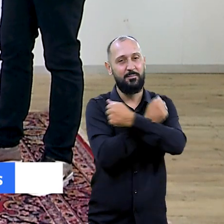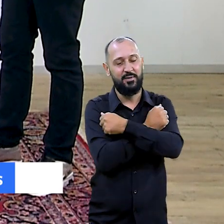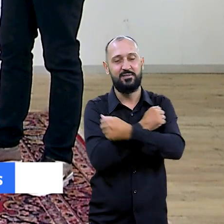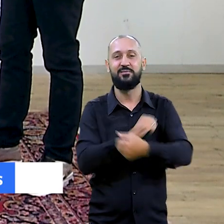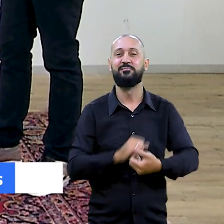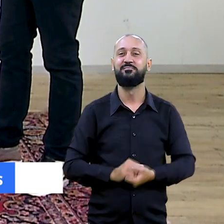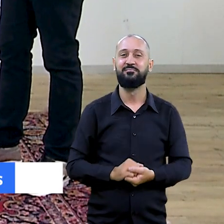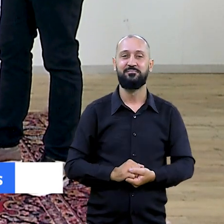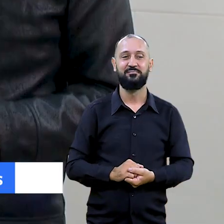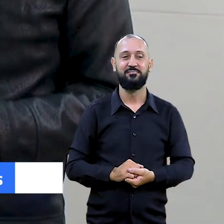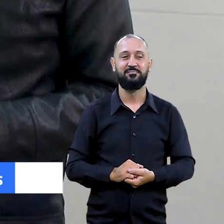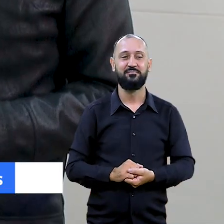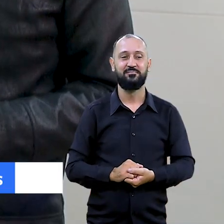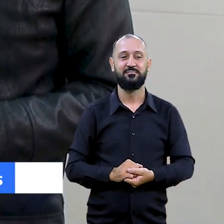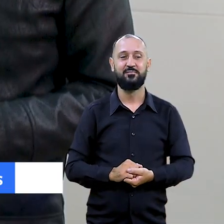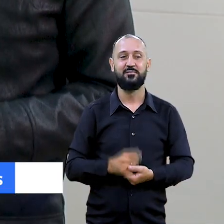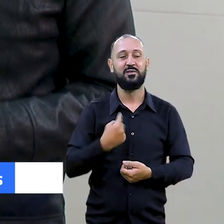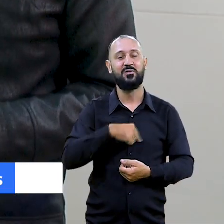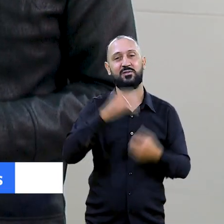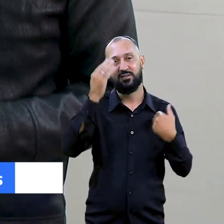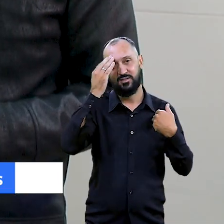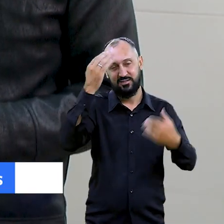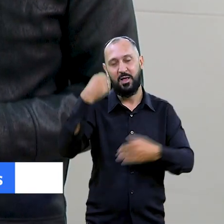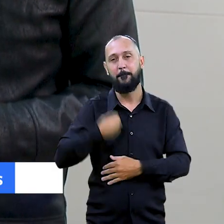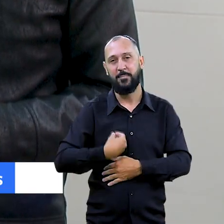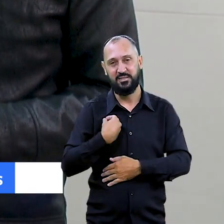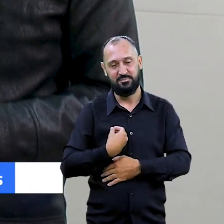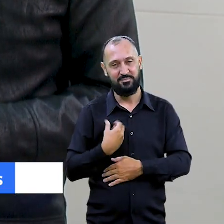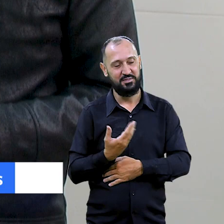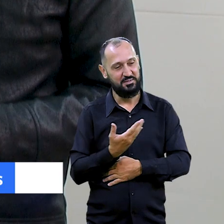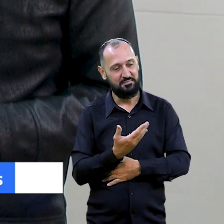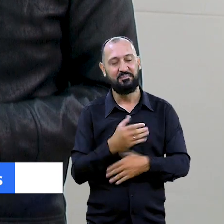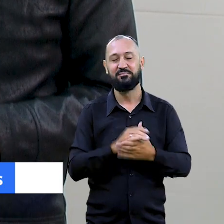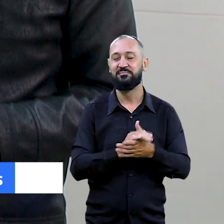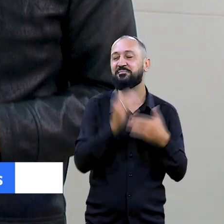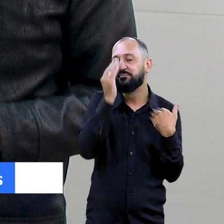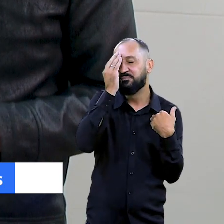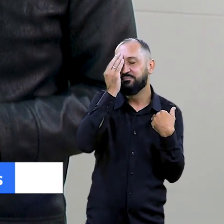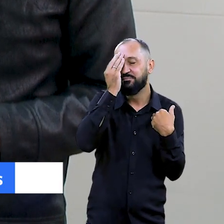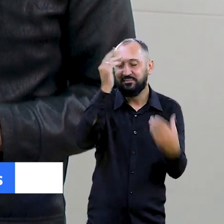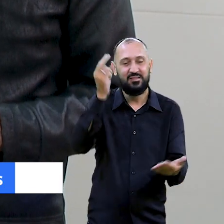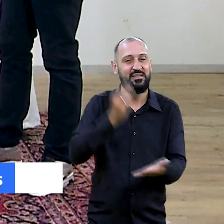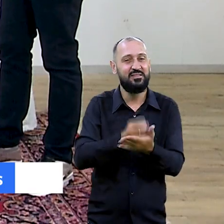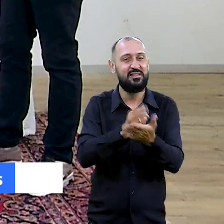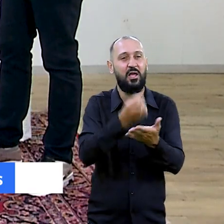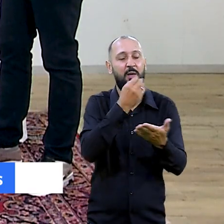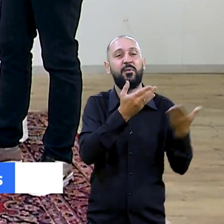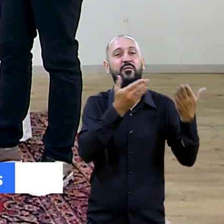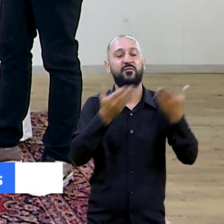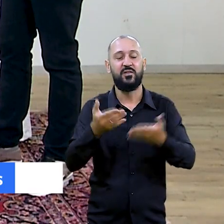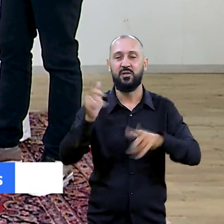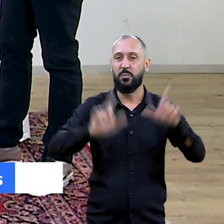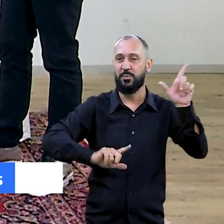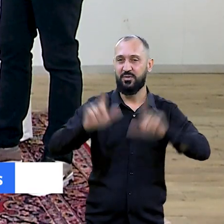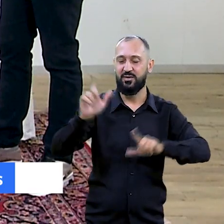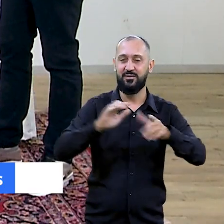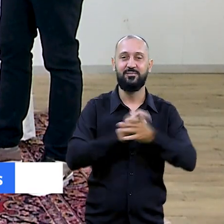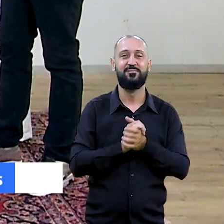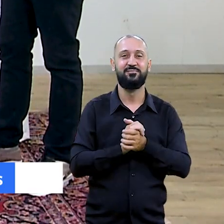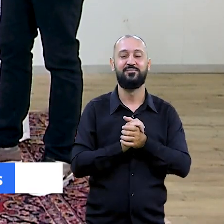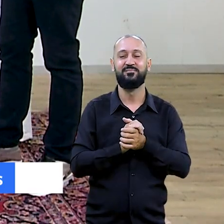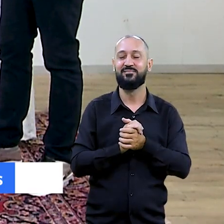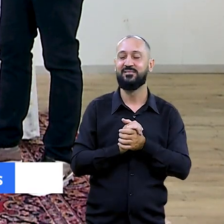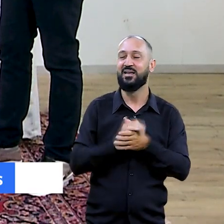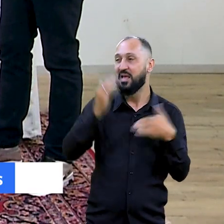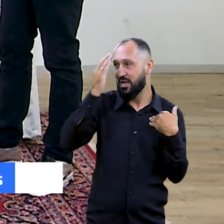Nós agradecemos a participação de vocês. Muito obrigada e sejam sempre bem-vindos ao nosso programa. Paula, Aretha, muito obrigada